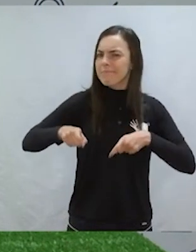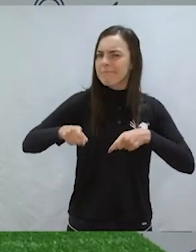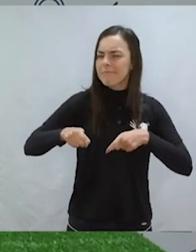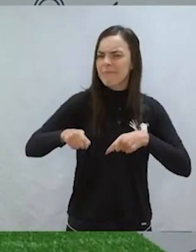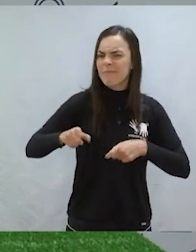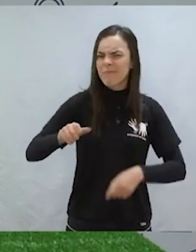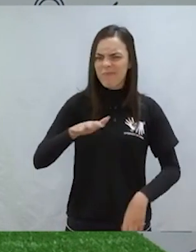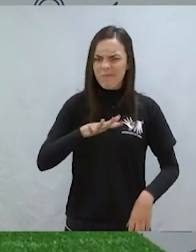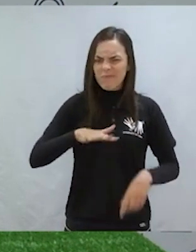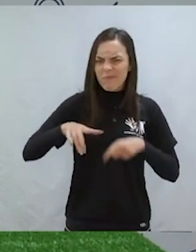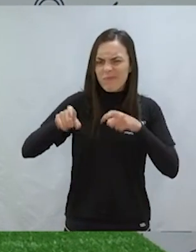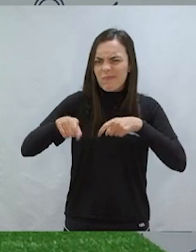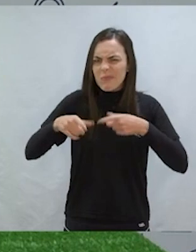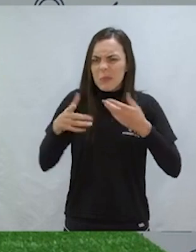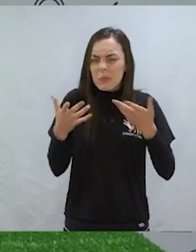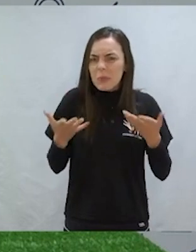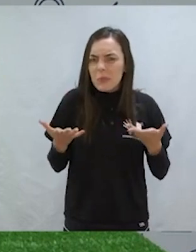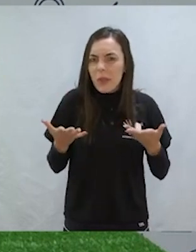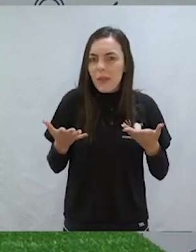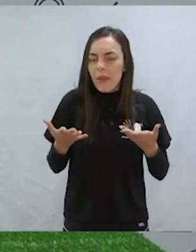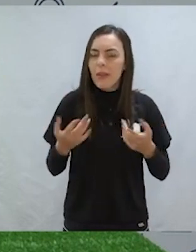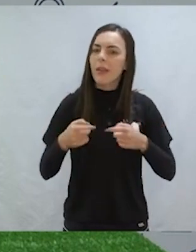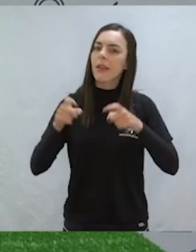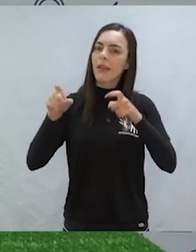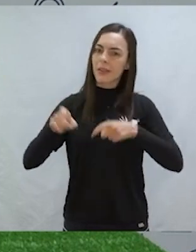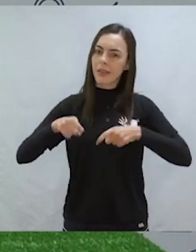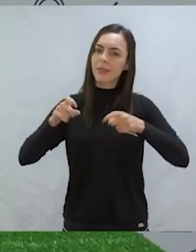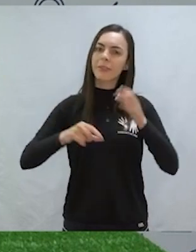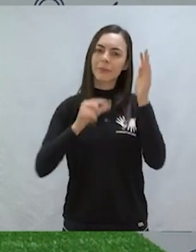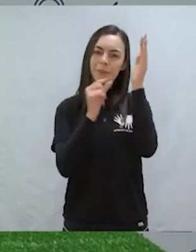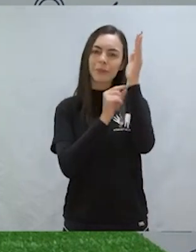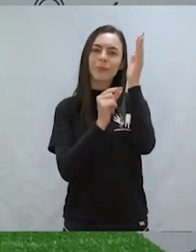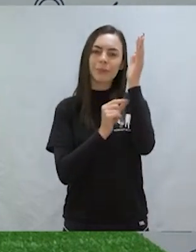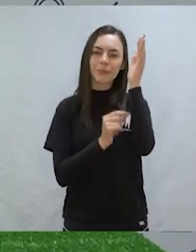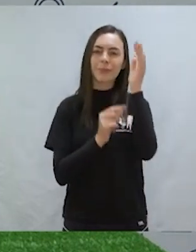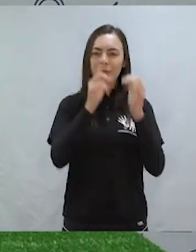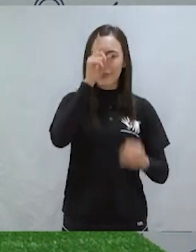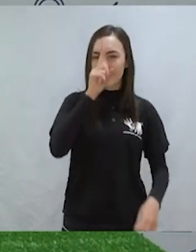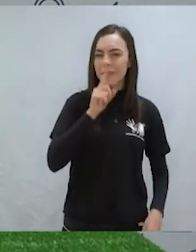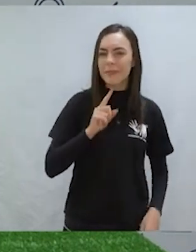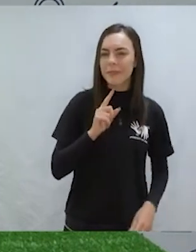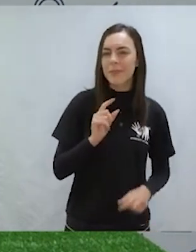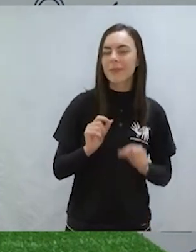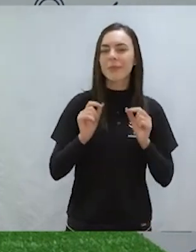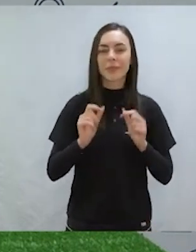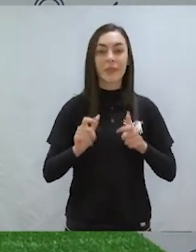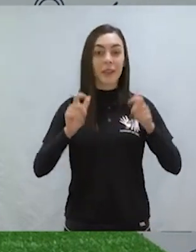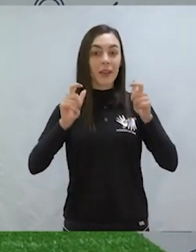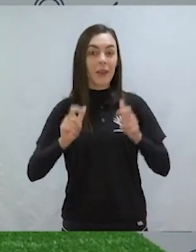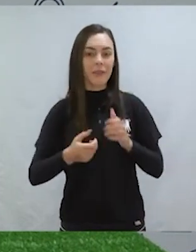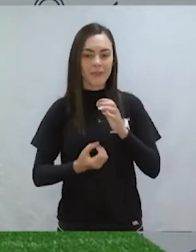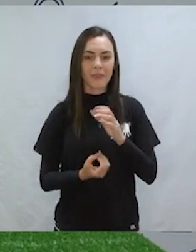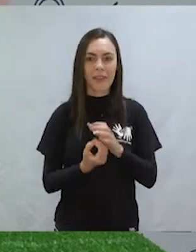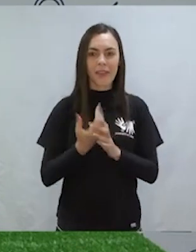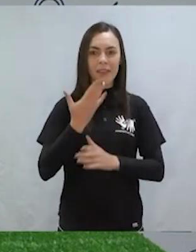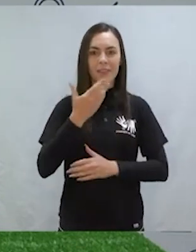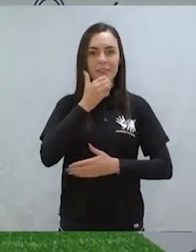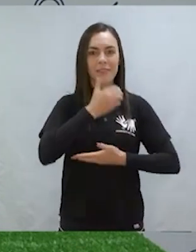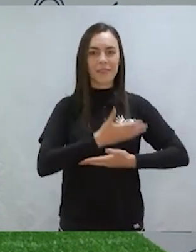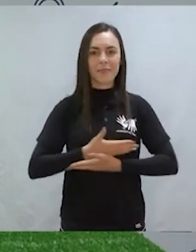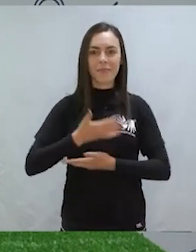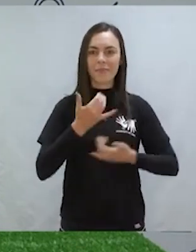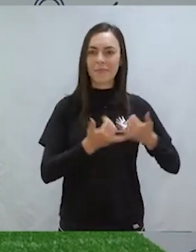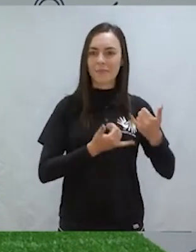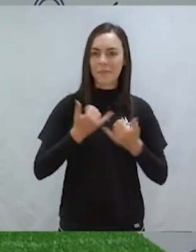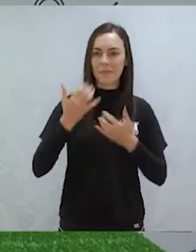sítio? Qual sítio? Que era o sítio do Pica-Pau Amarelo, aonde nasceu a